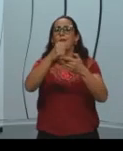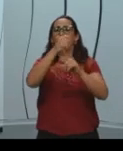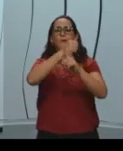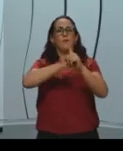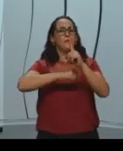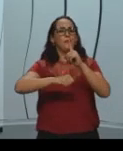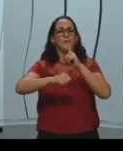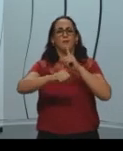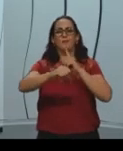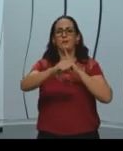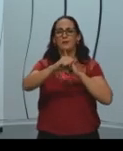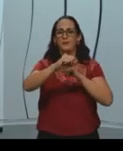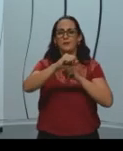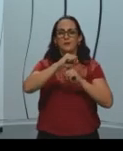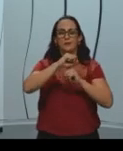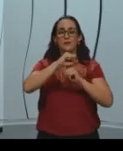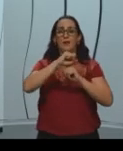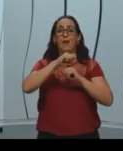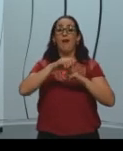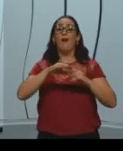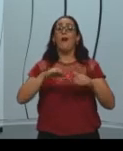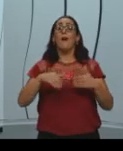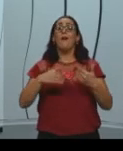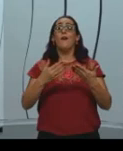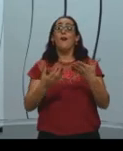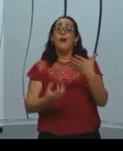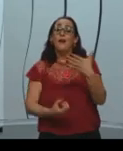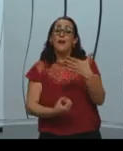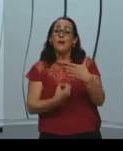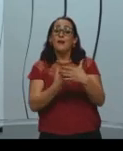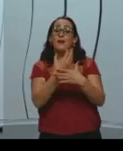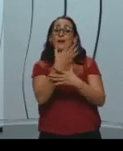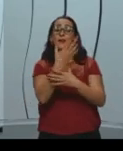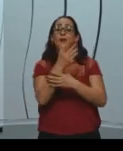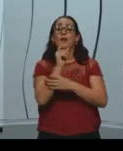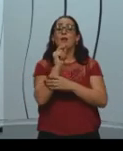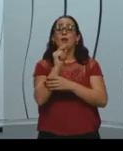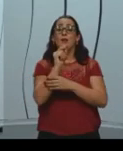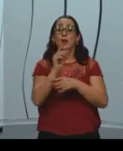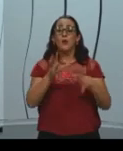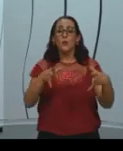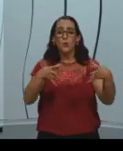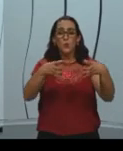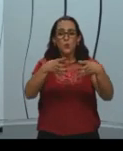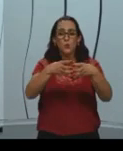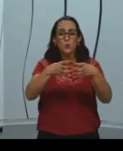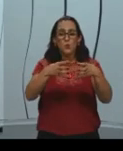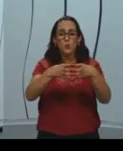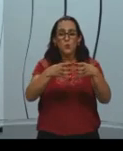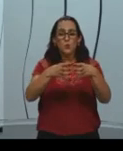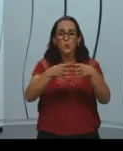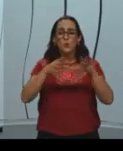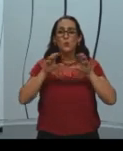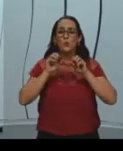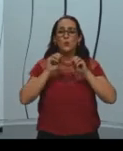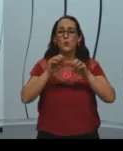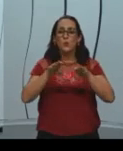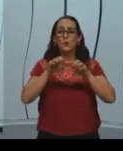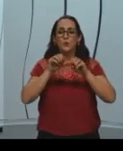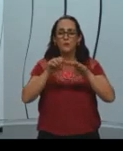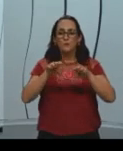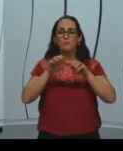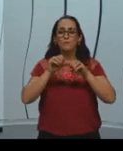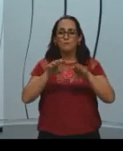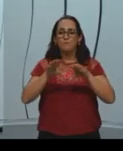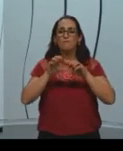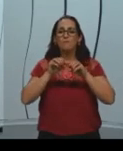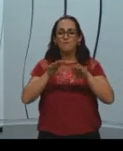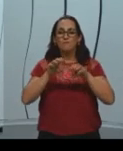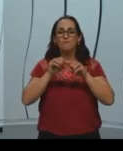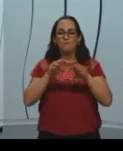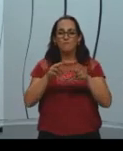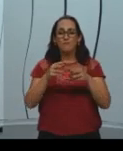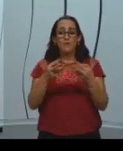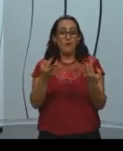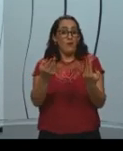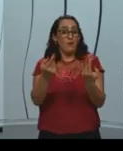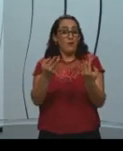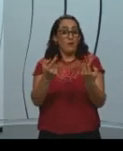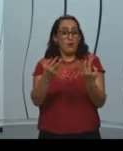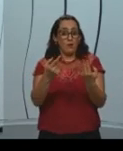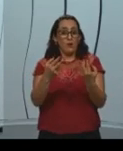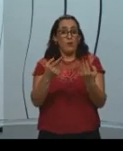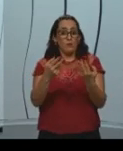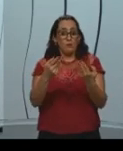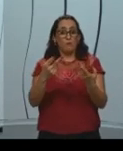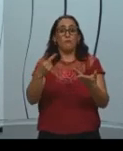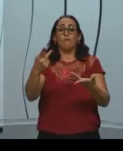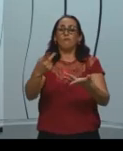e vão aí reproduzir essa cultura europeia, né, e educar as pessoas dentro da cultura europeia nesse processo que a gente